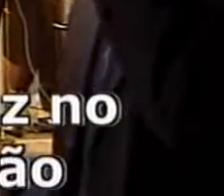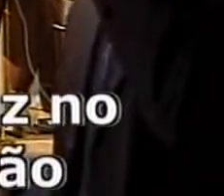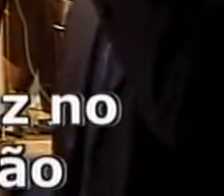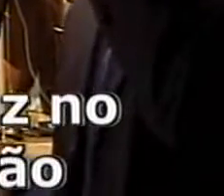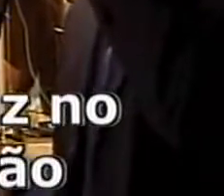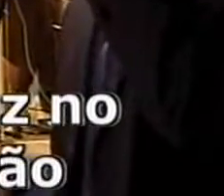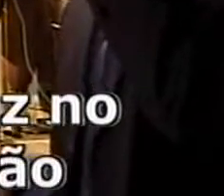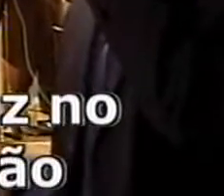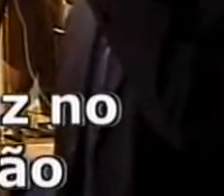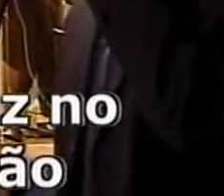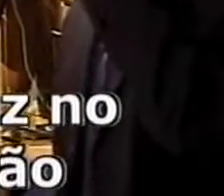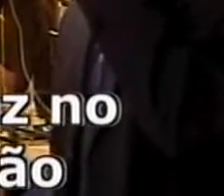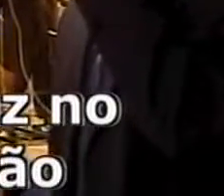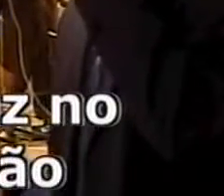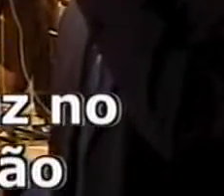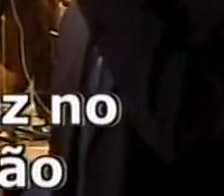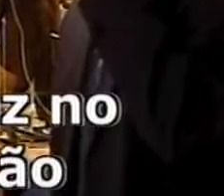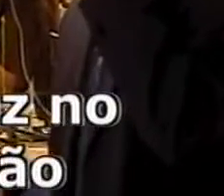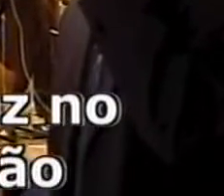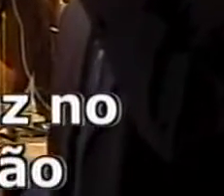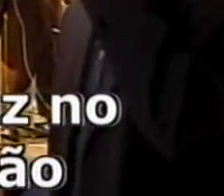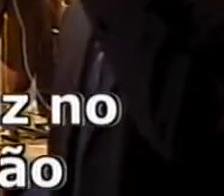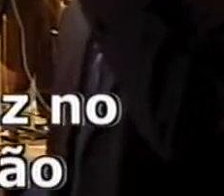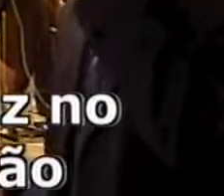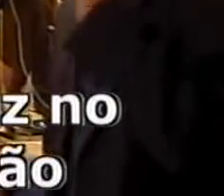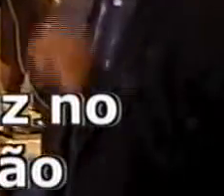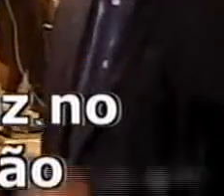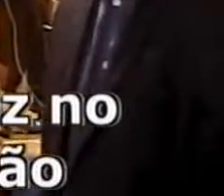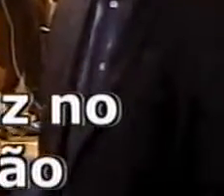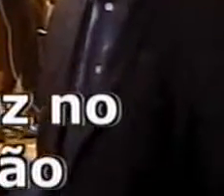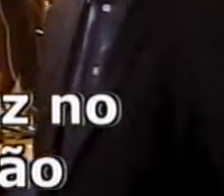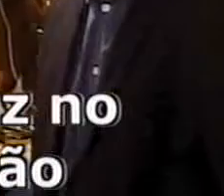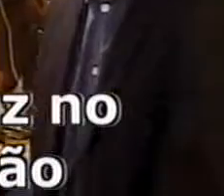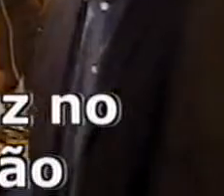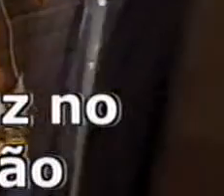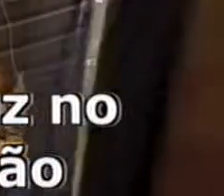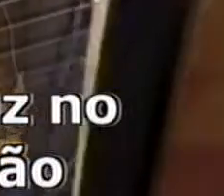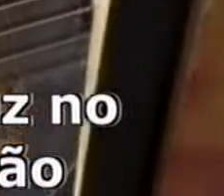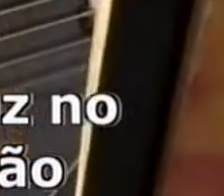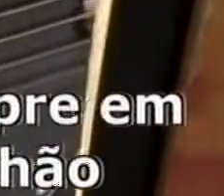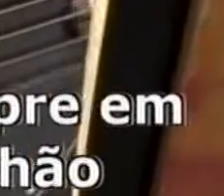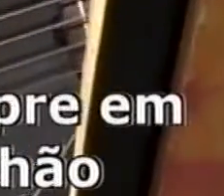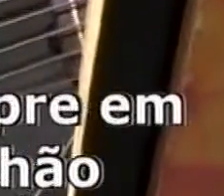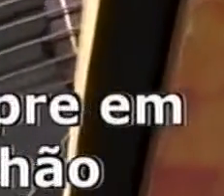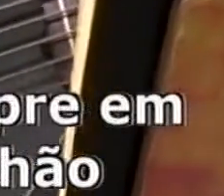amor, ter a paz no coração,